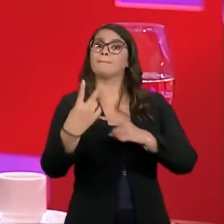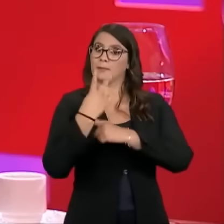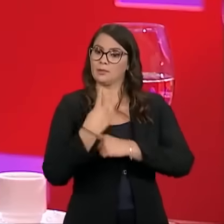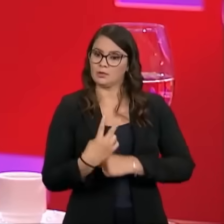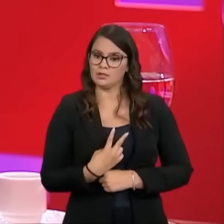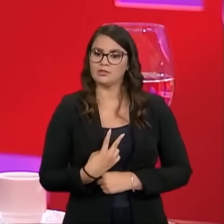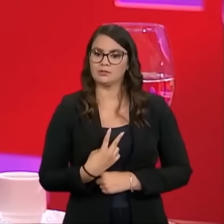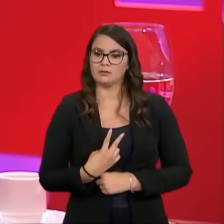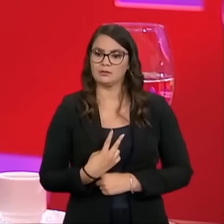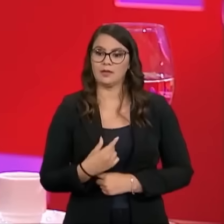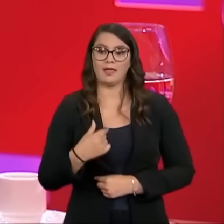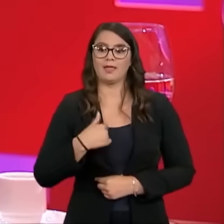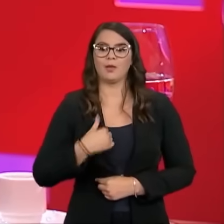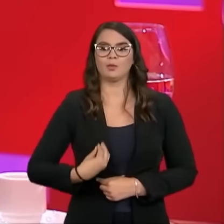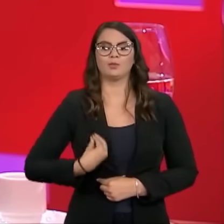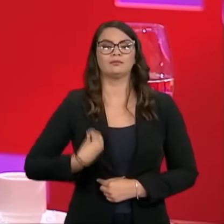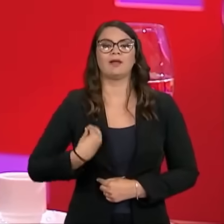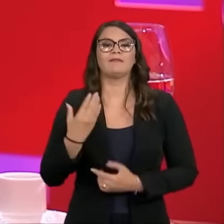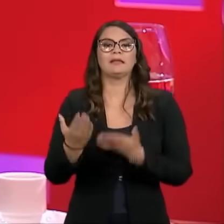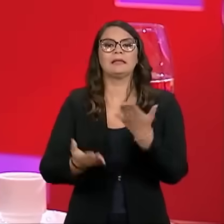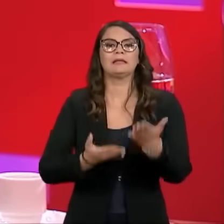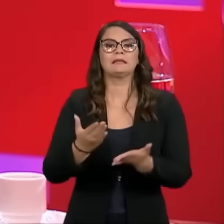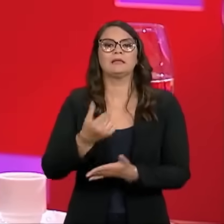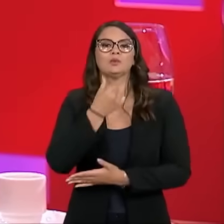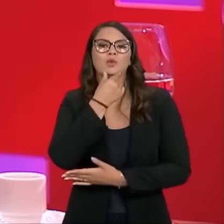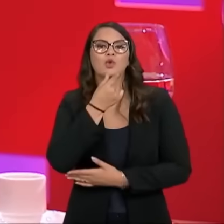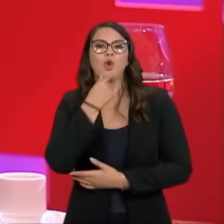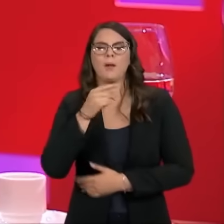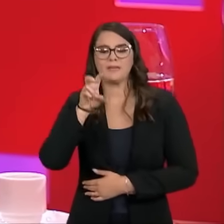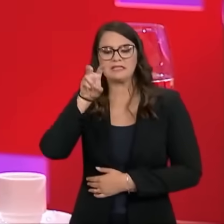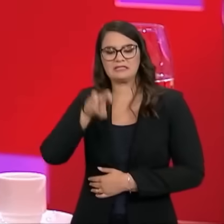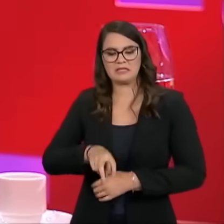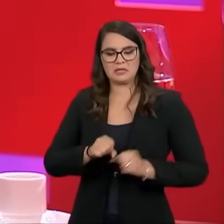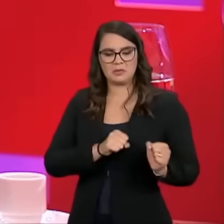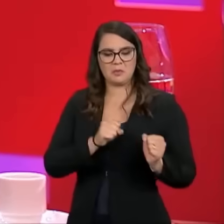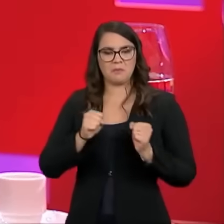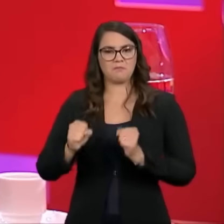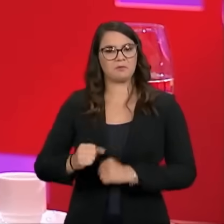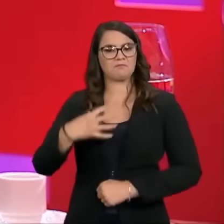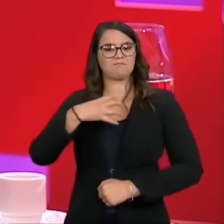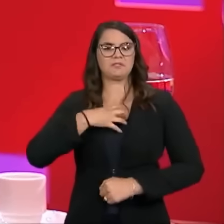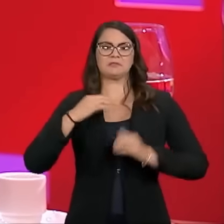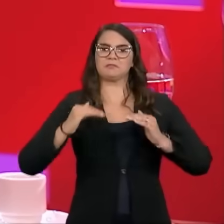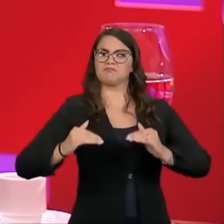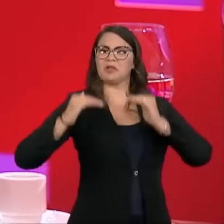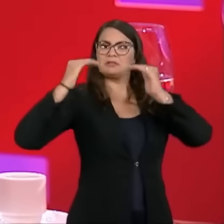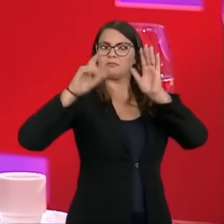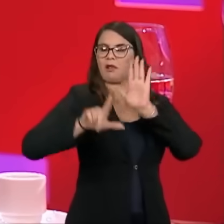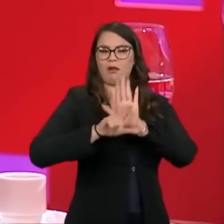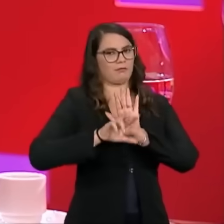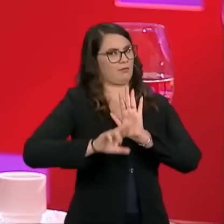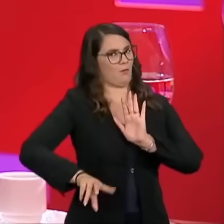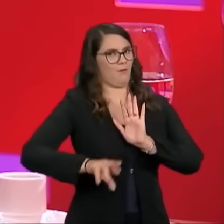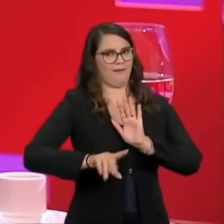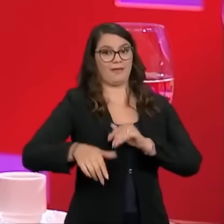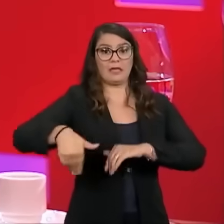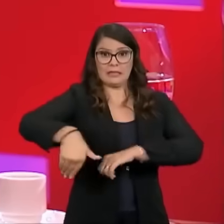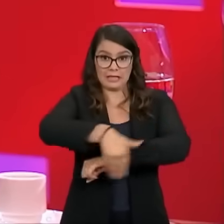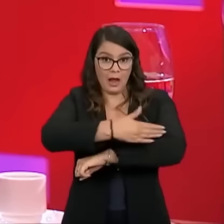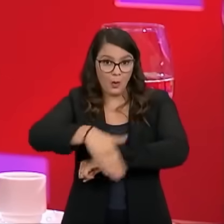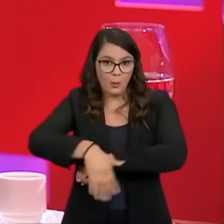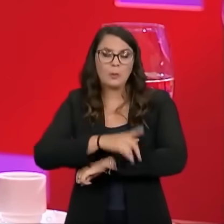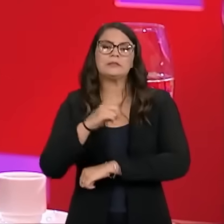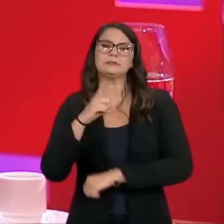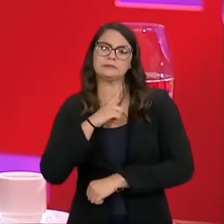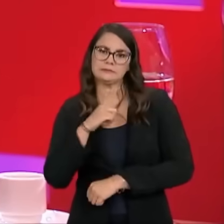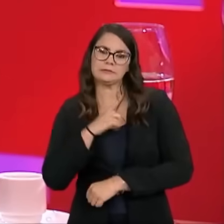e Uhum eu não estava lidando com homens que sentam na cadeira do poder e que se sentem Acima da Lei ali existia algum